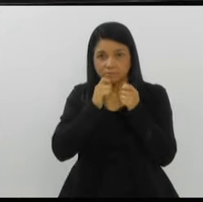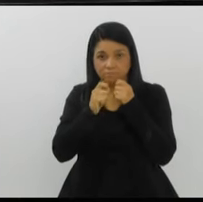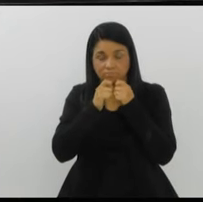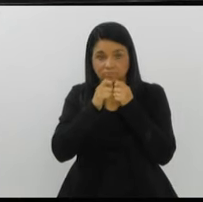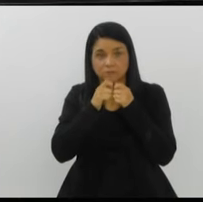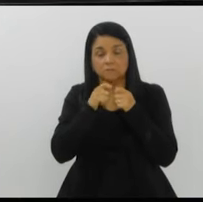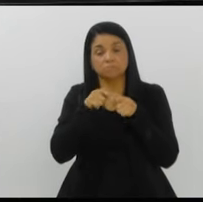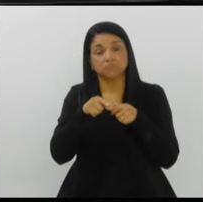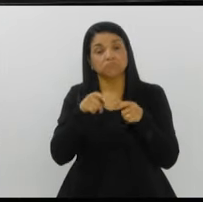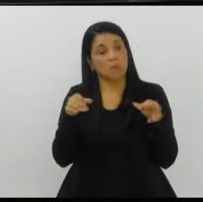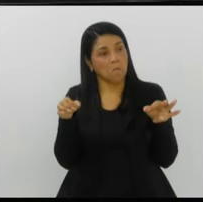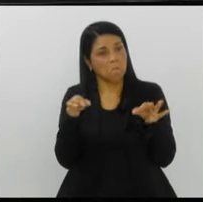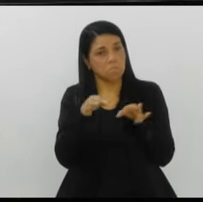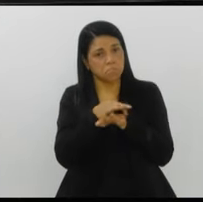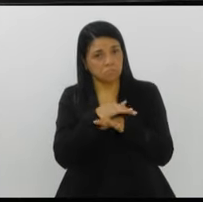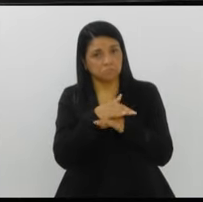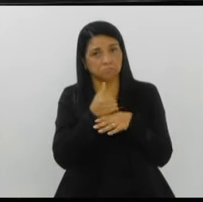pronto